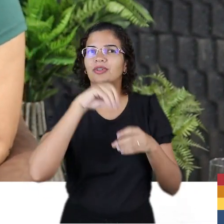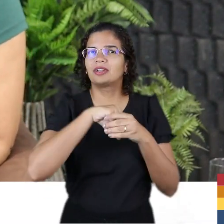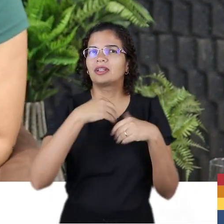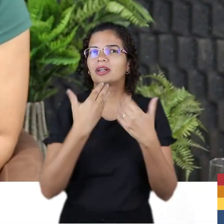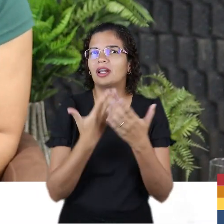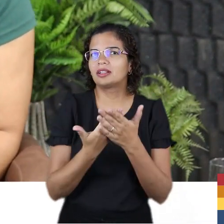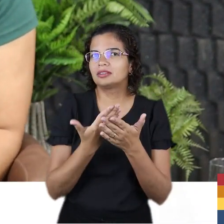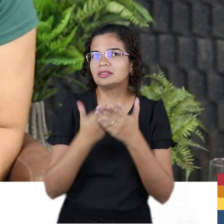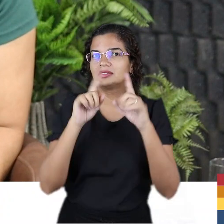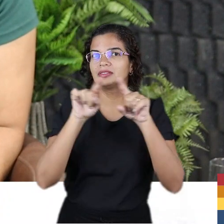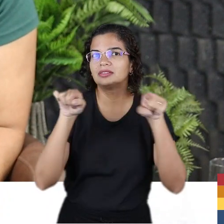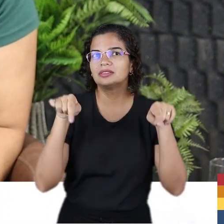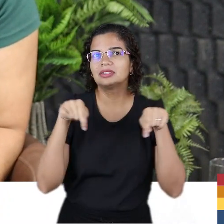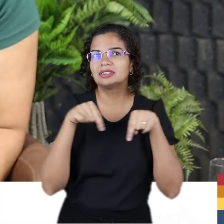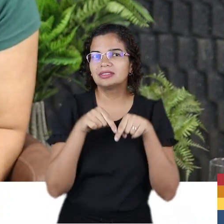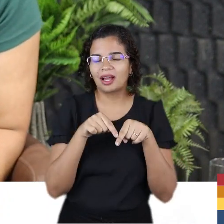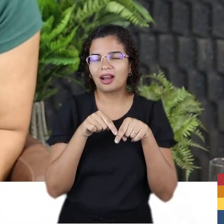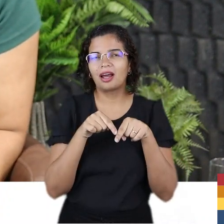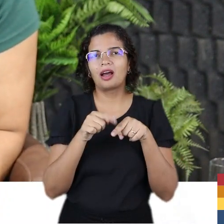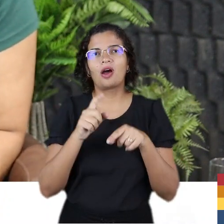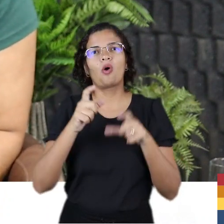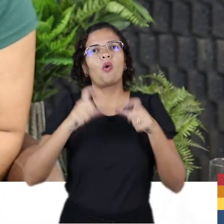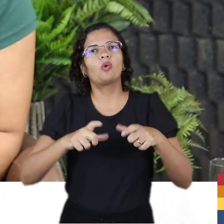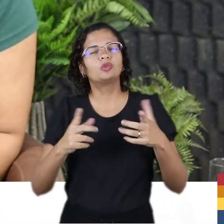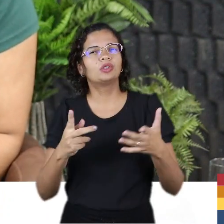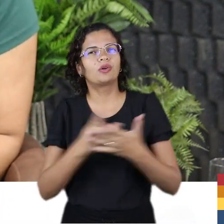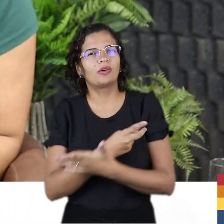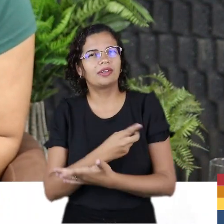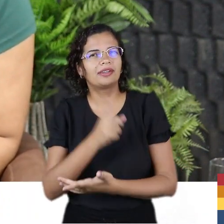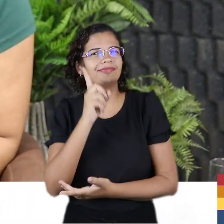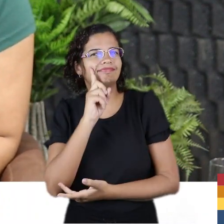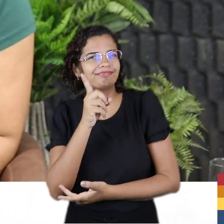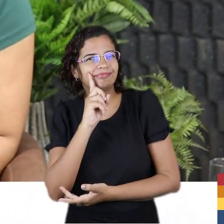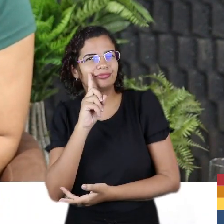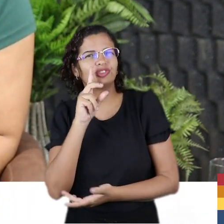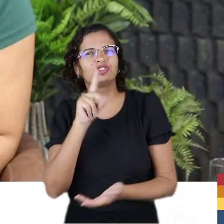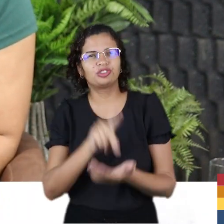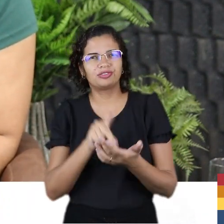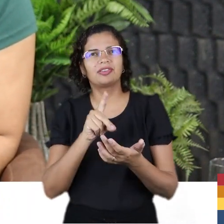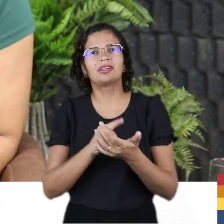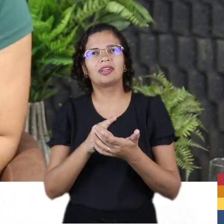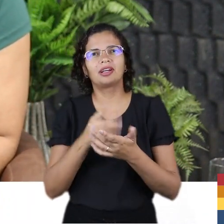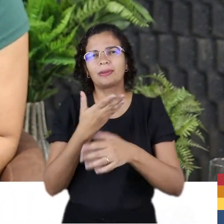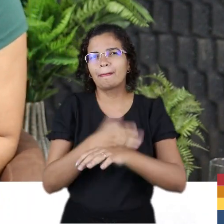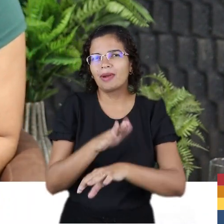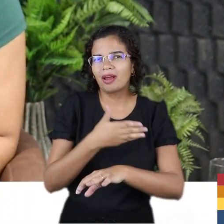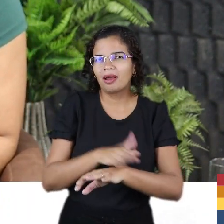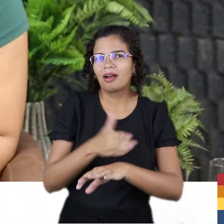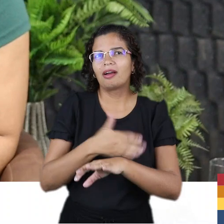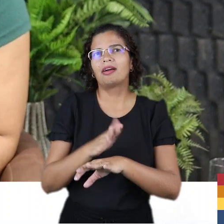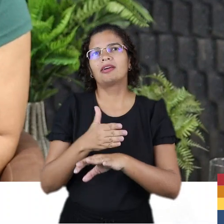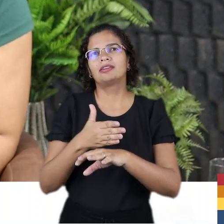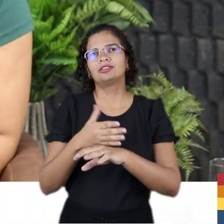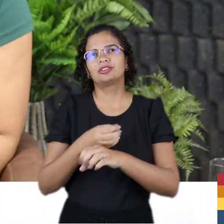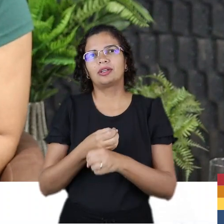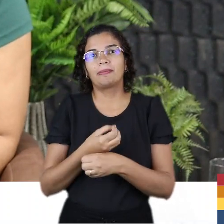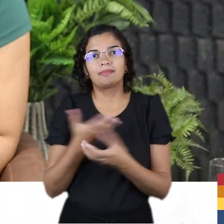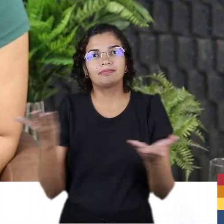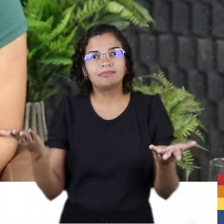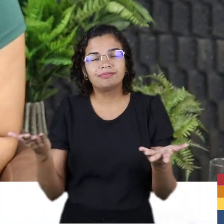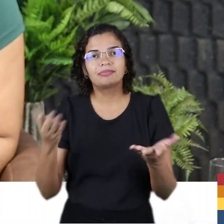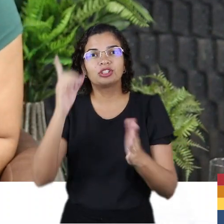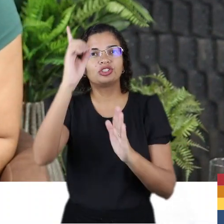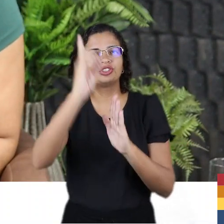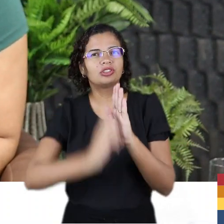professor, quando faz toda e qualquer modificação na orientação curricular, nessa